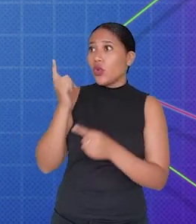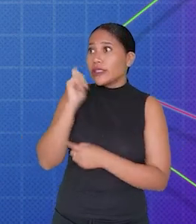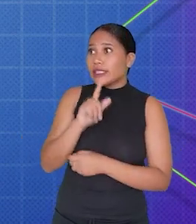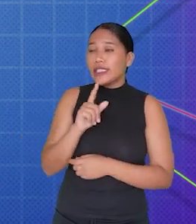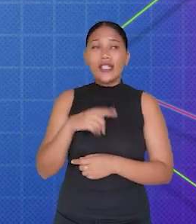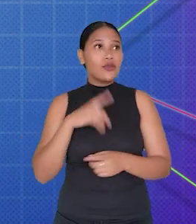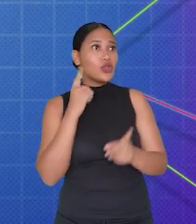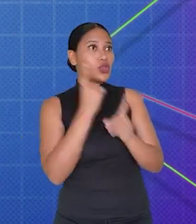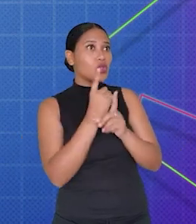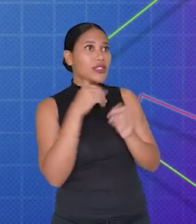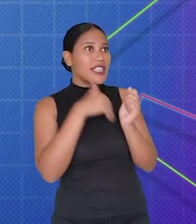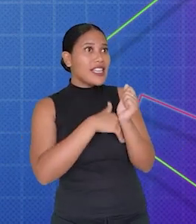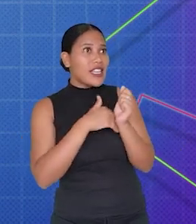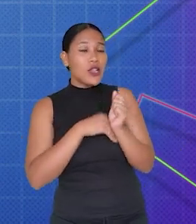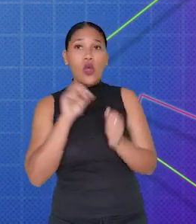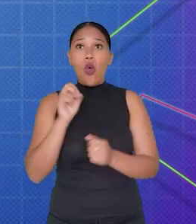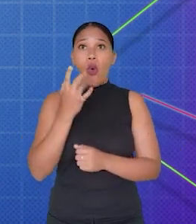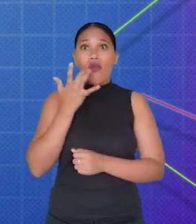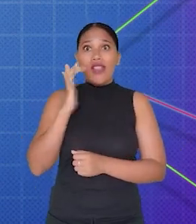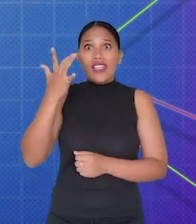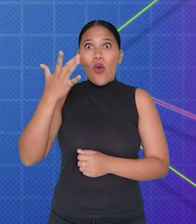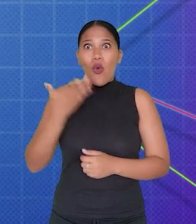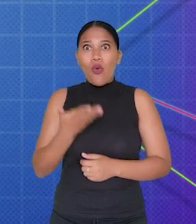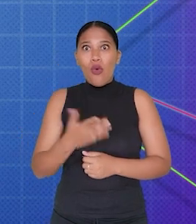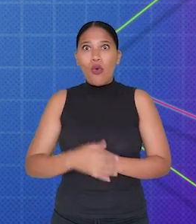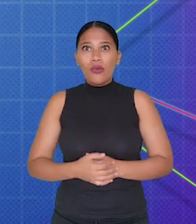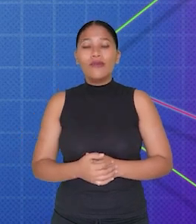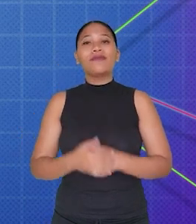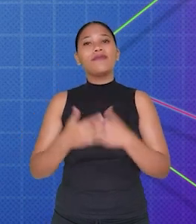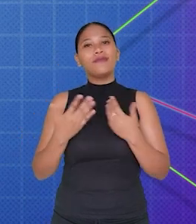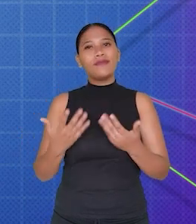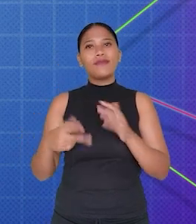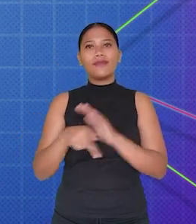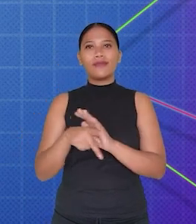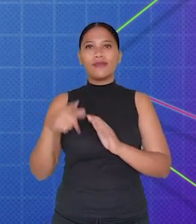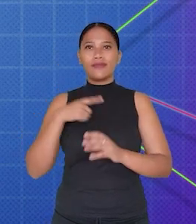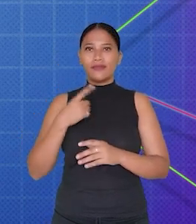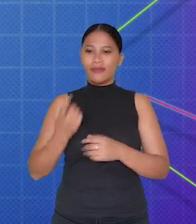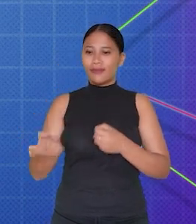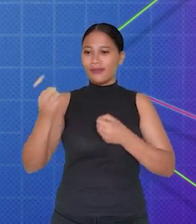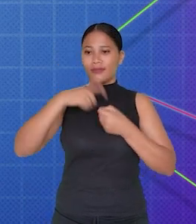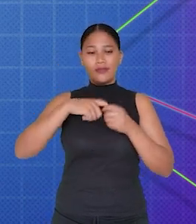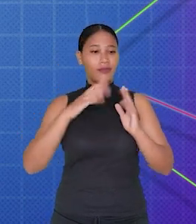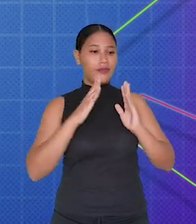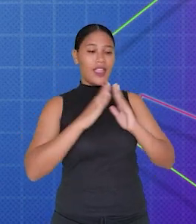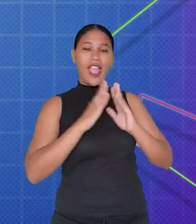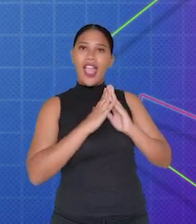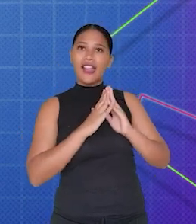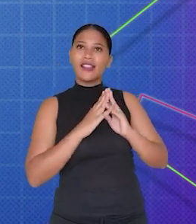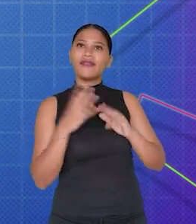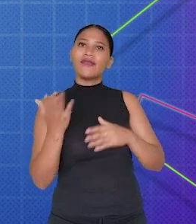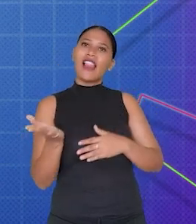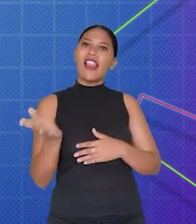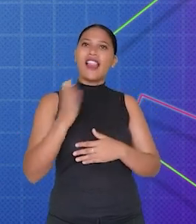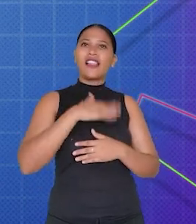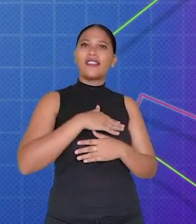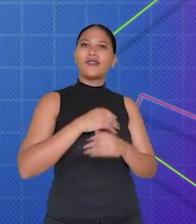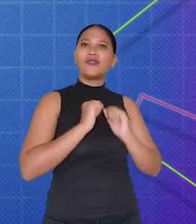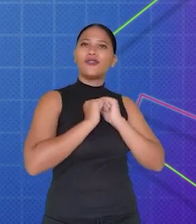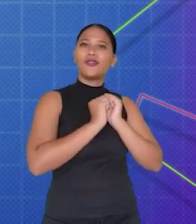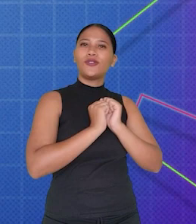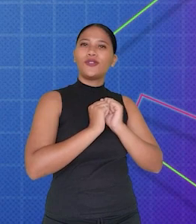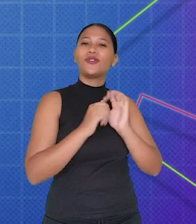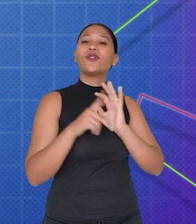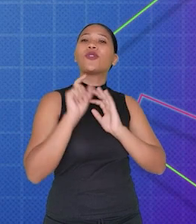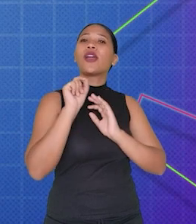desejado, descobrir um segredo ou encontrar um tesouro. A partir daí, o herói começa a retornar para casa, levando consigo